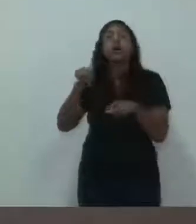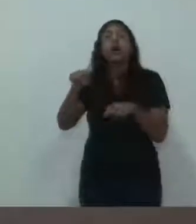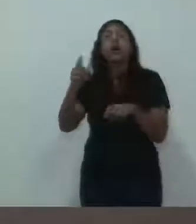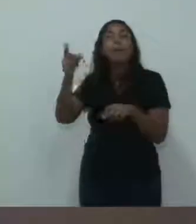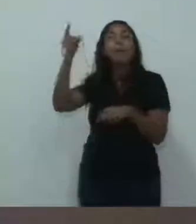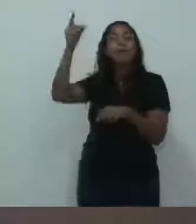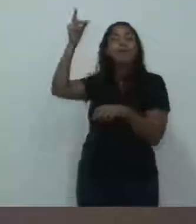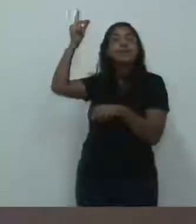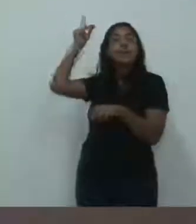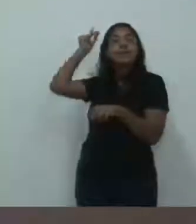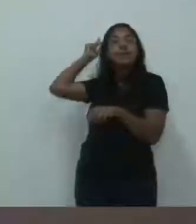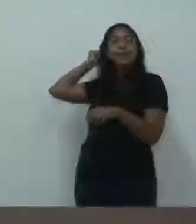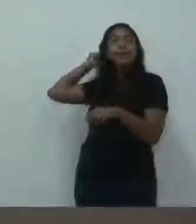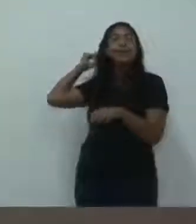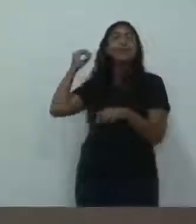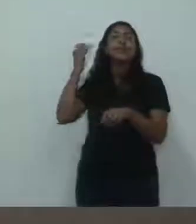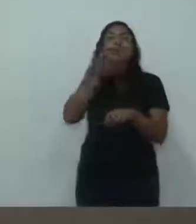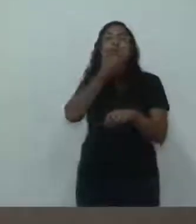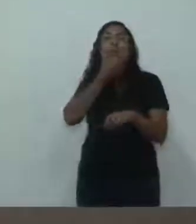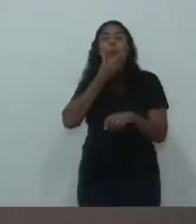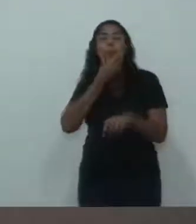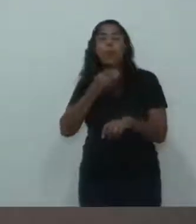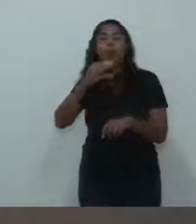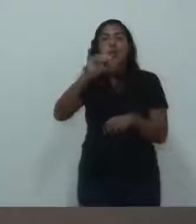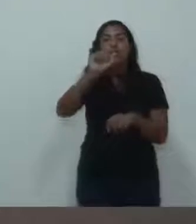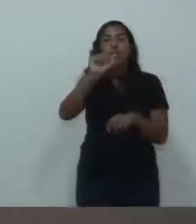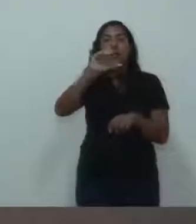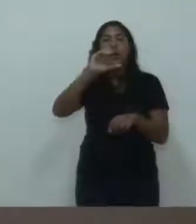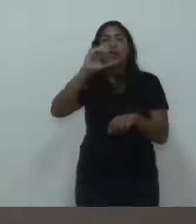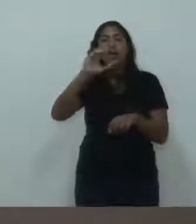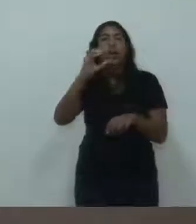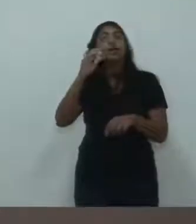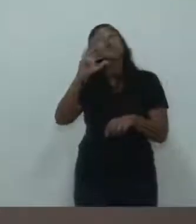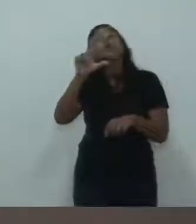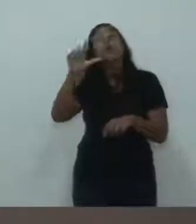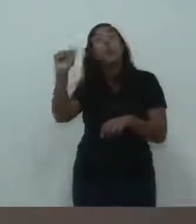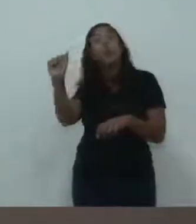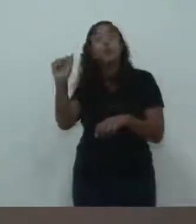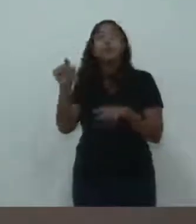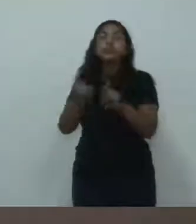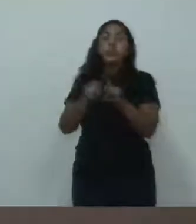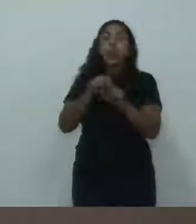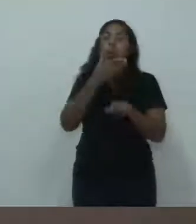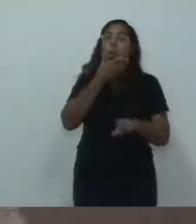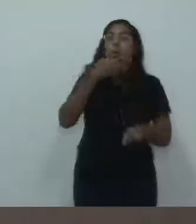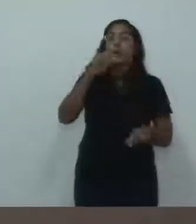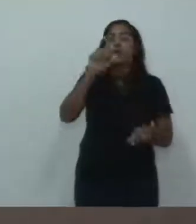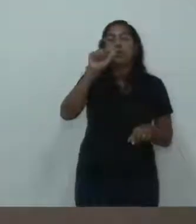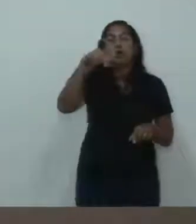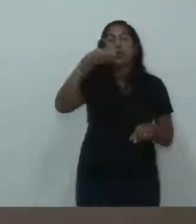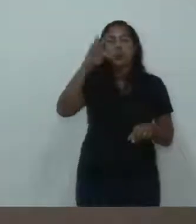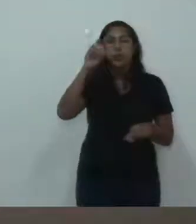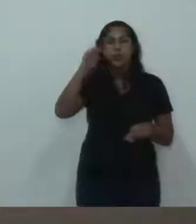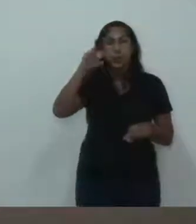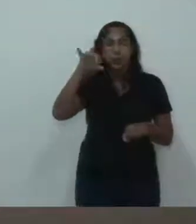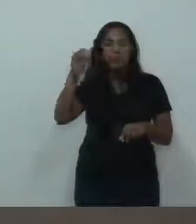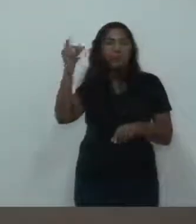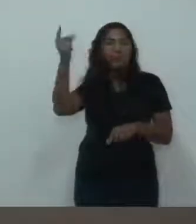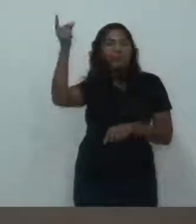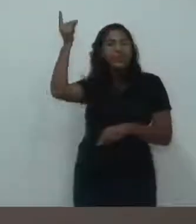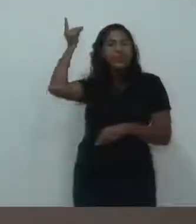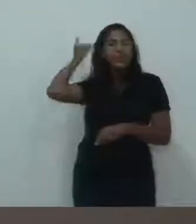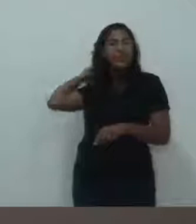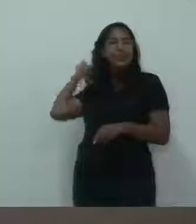época do seu caçula, o final do seu caçula, né, o final do seu Toninho também, que nos deixou aí há uma semana, eles